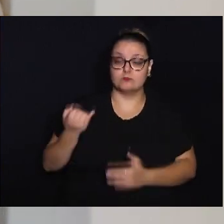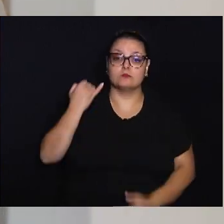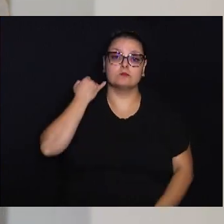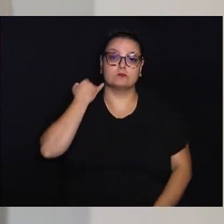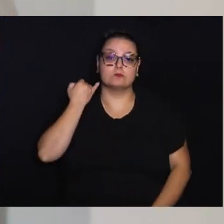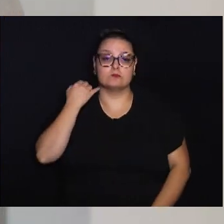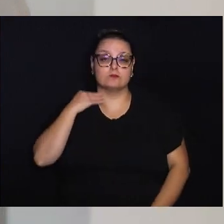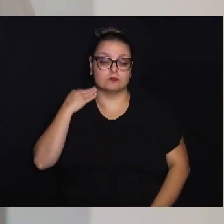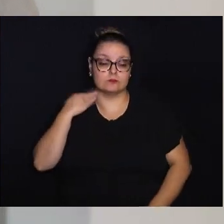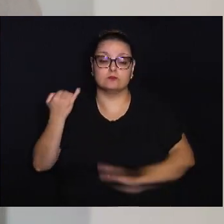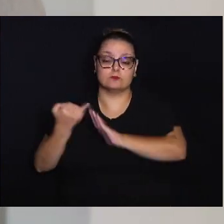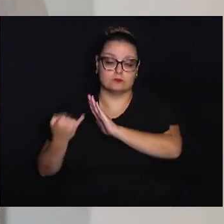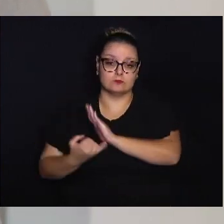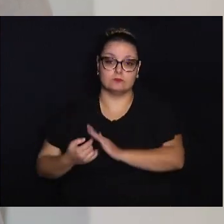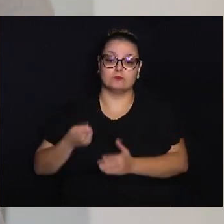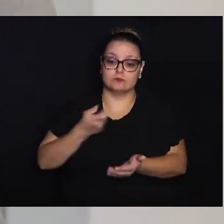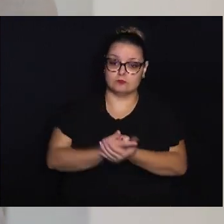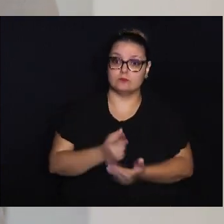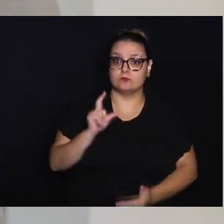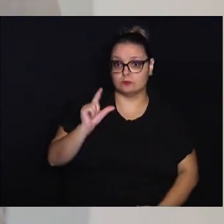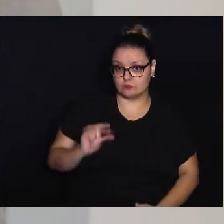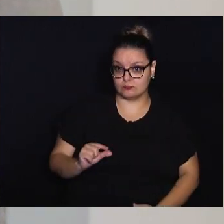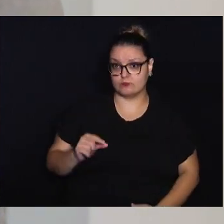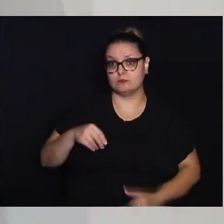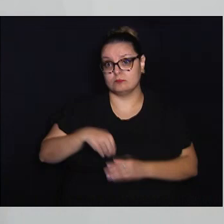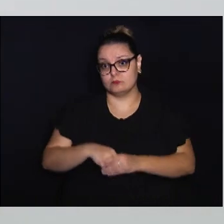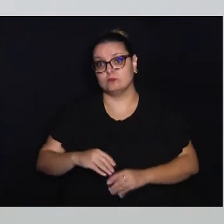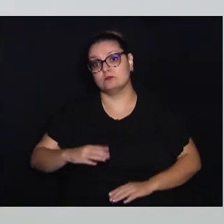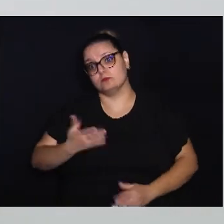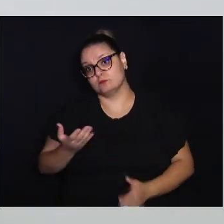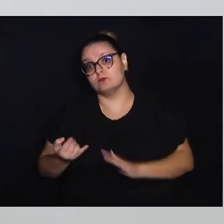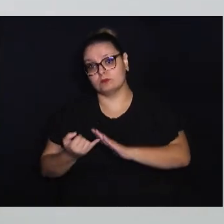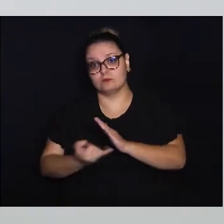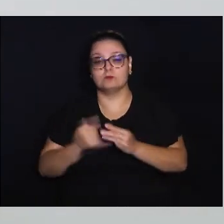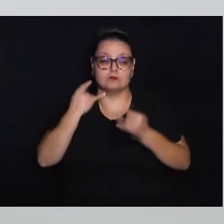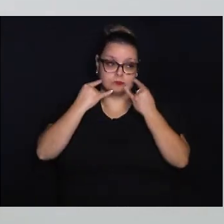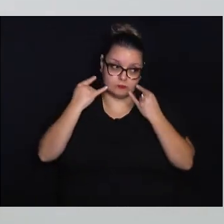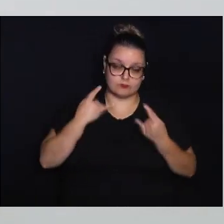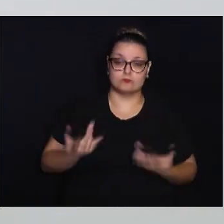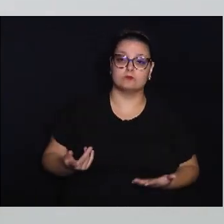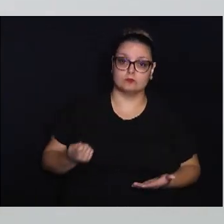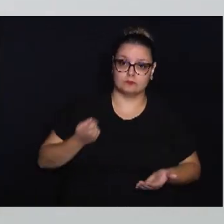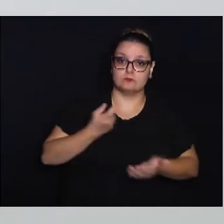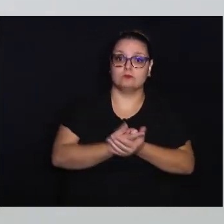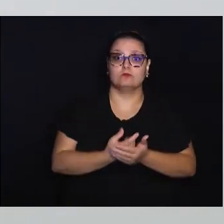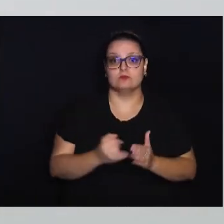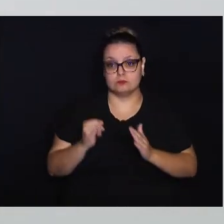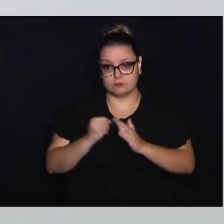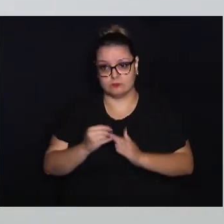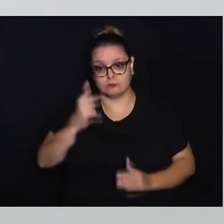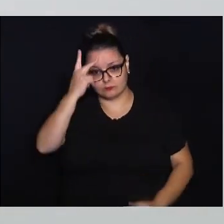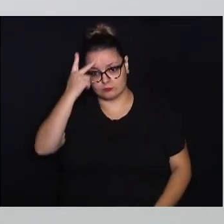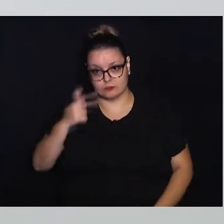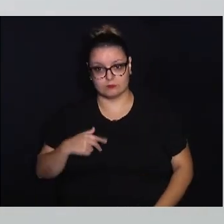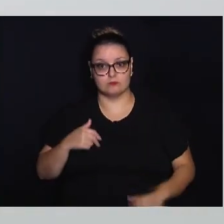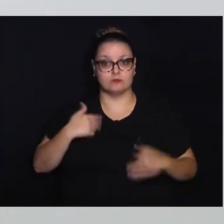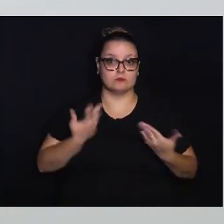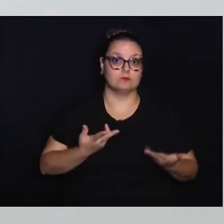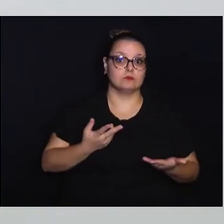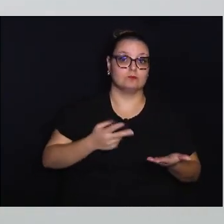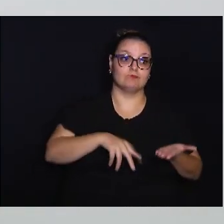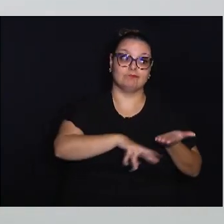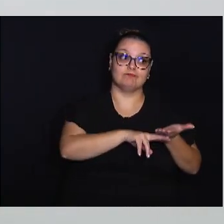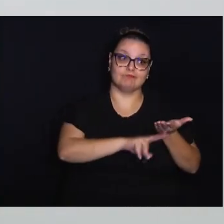nas instituições elas vão pagar menos pelo dinheiro que você deixa na instituição, se torna mais atrativo a aquisição do imóvel próprio. E quais